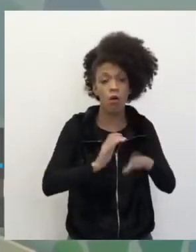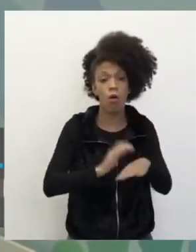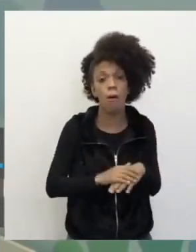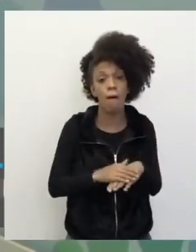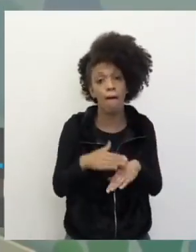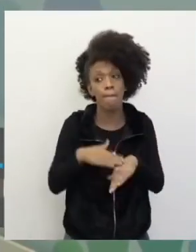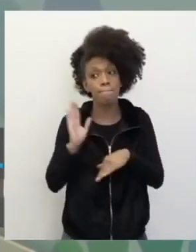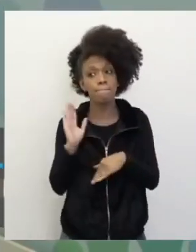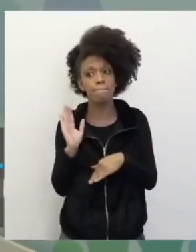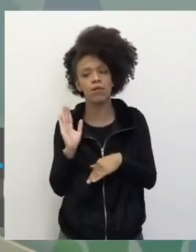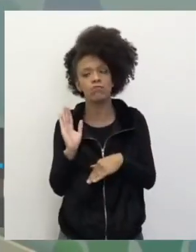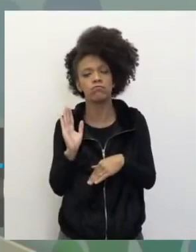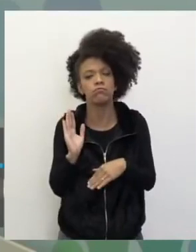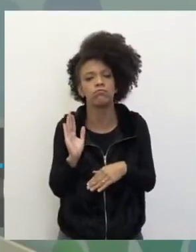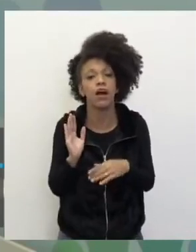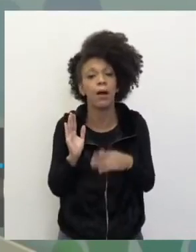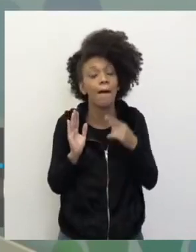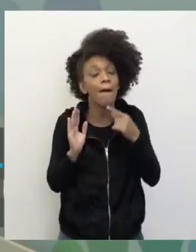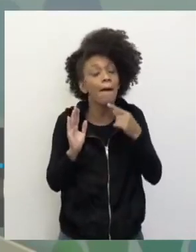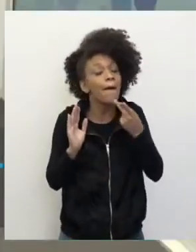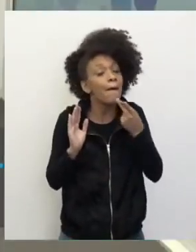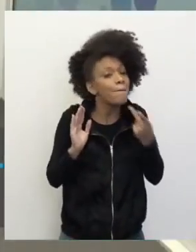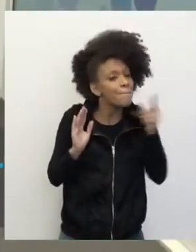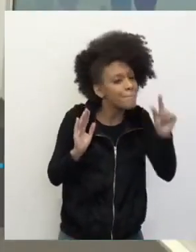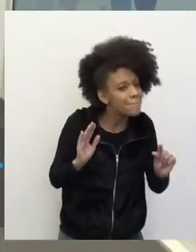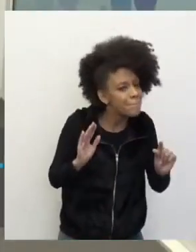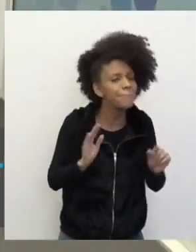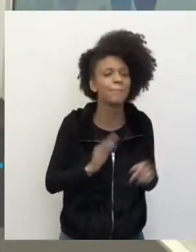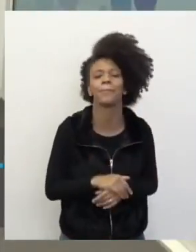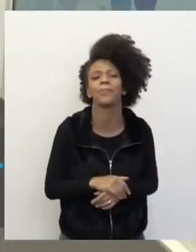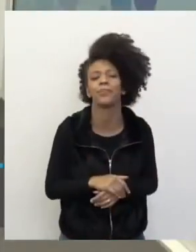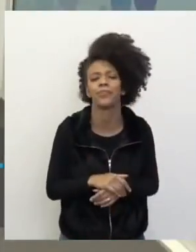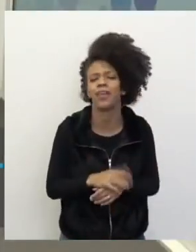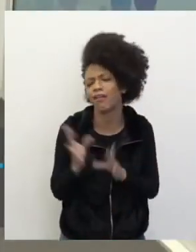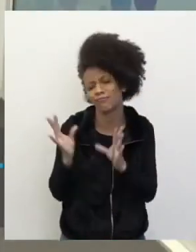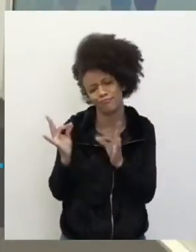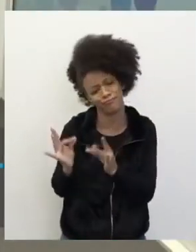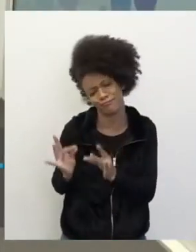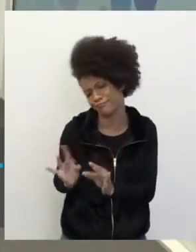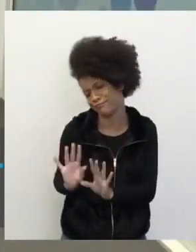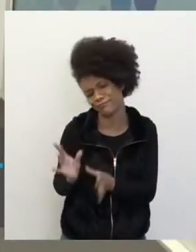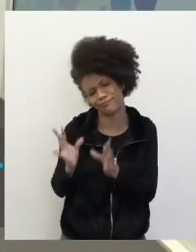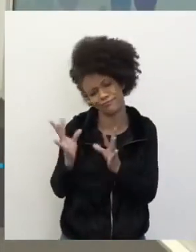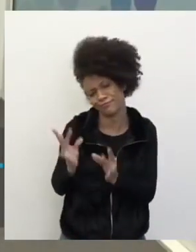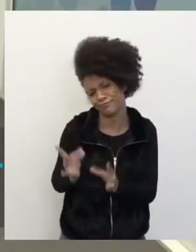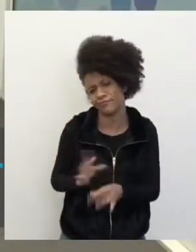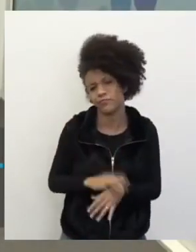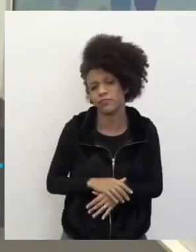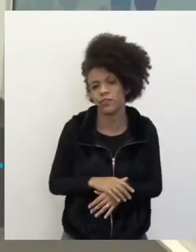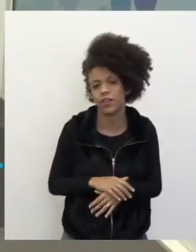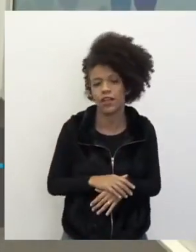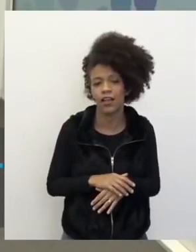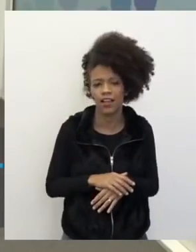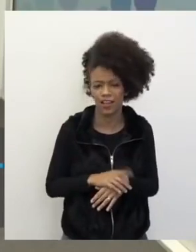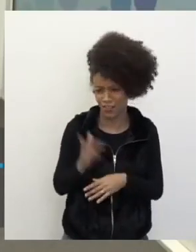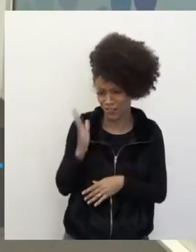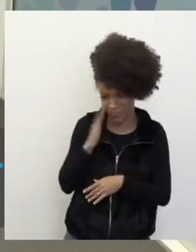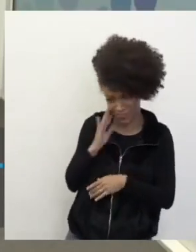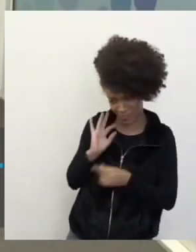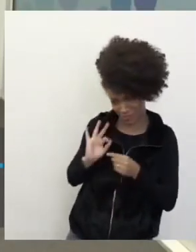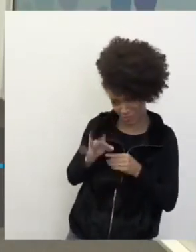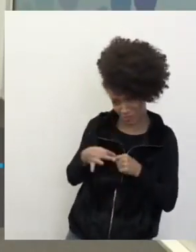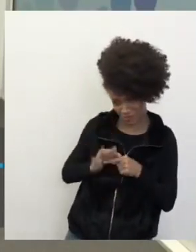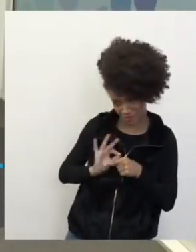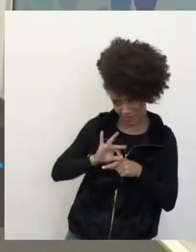dizendo menos. Isso é você saber escrever, né? Então, nos detalhes, isso é muito bom. Isso é saber costurar. Exatamente. A gente